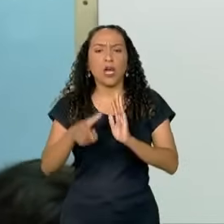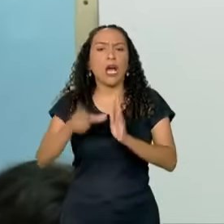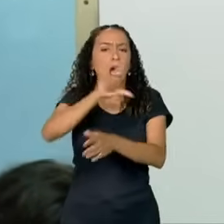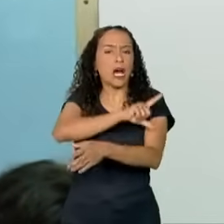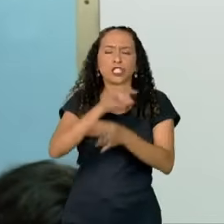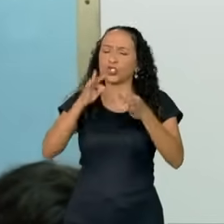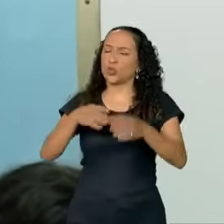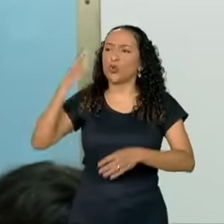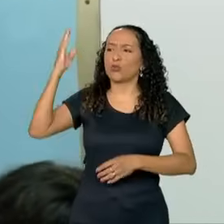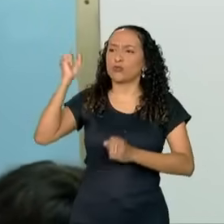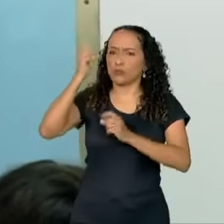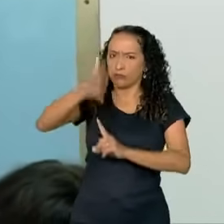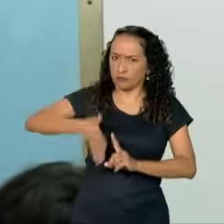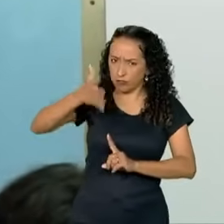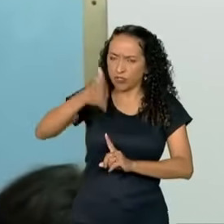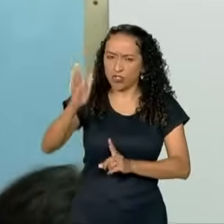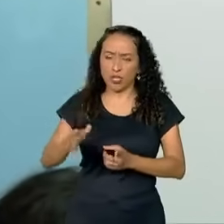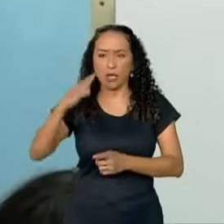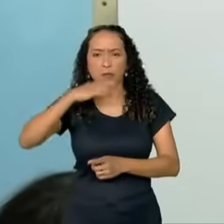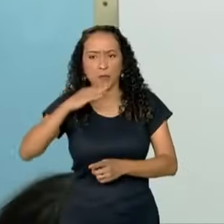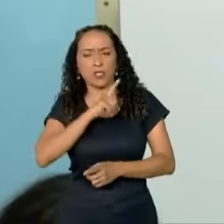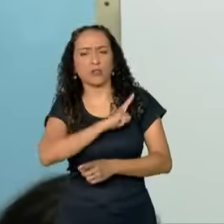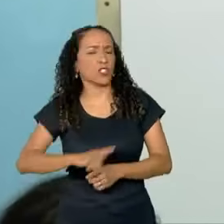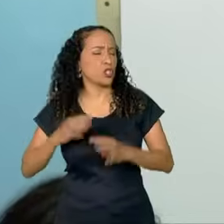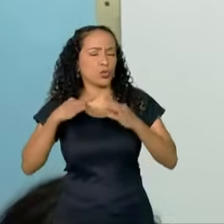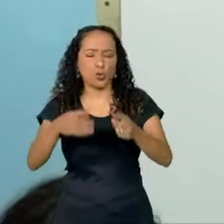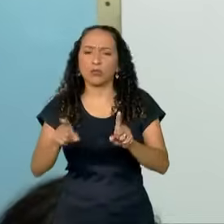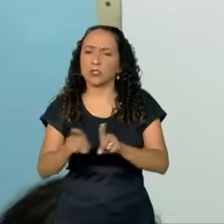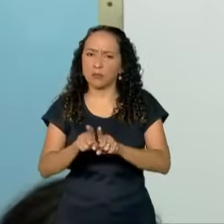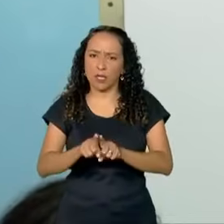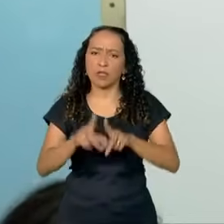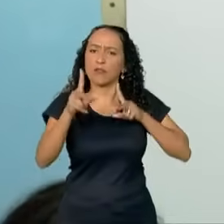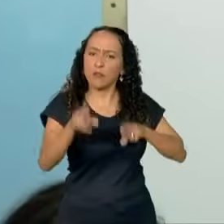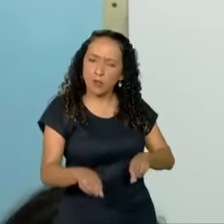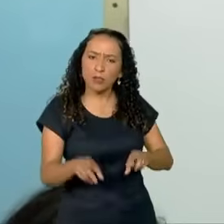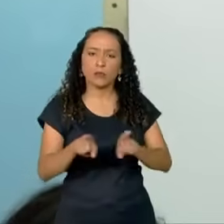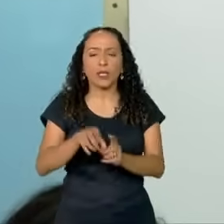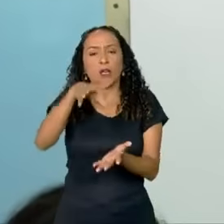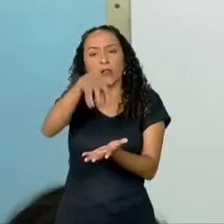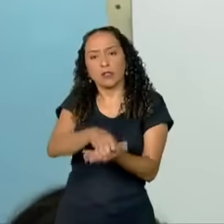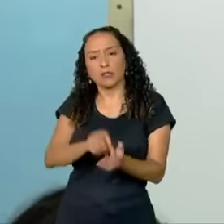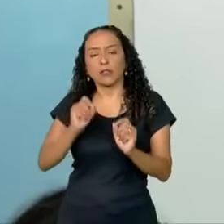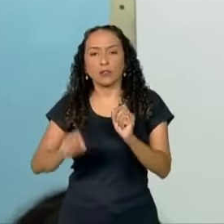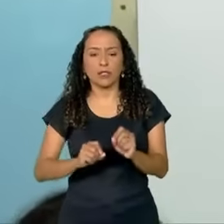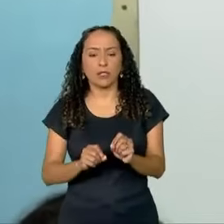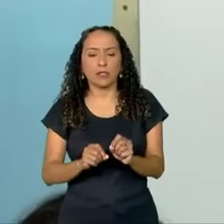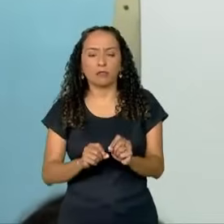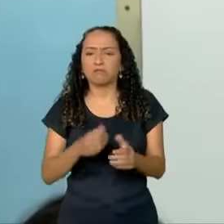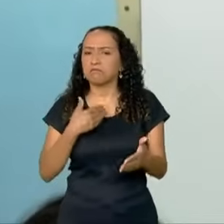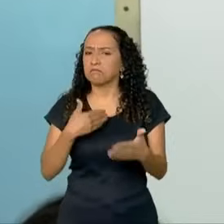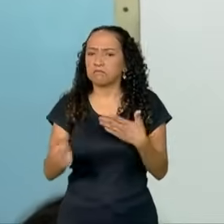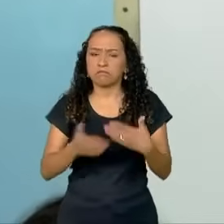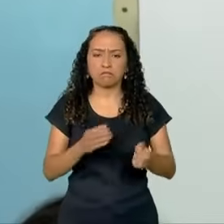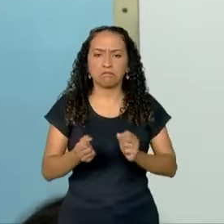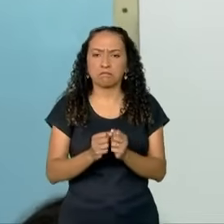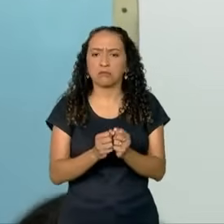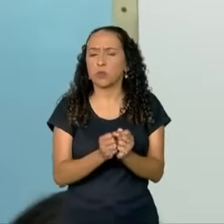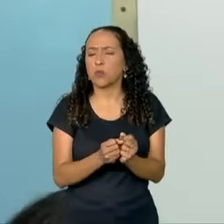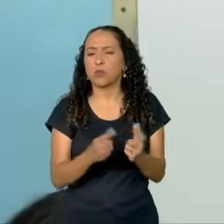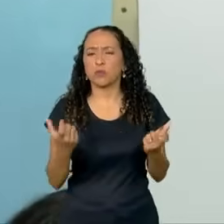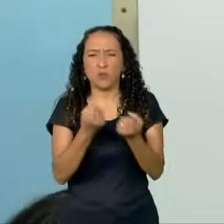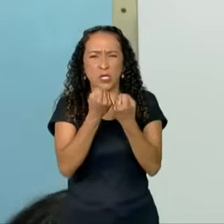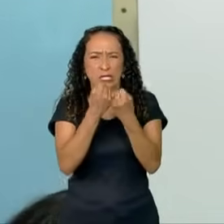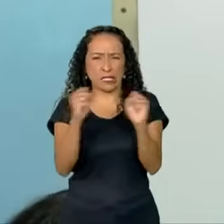antecederam, Pimenta e o governador, e também, mais uma vez, fazer esse registro, que, independente do tamanho do